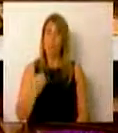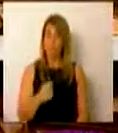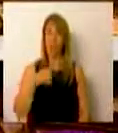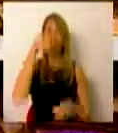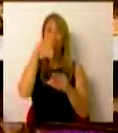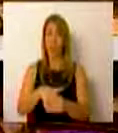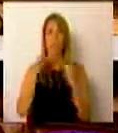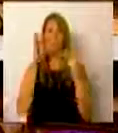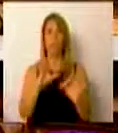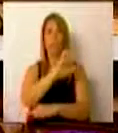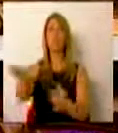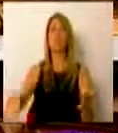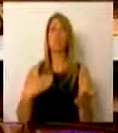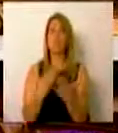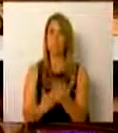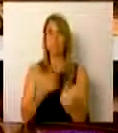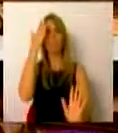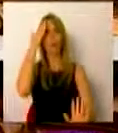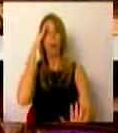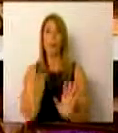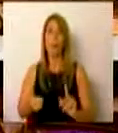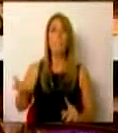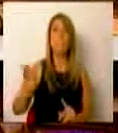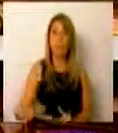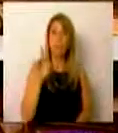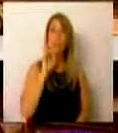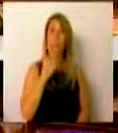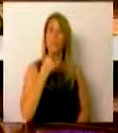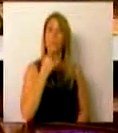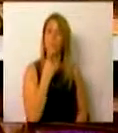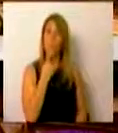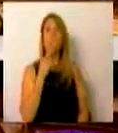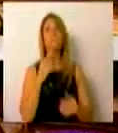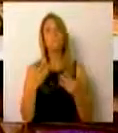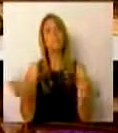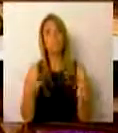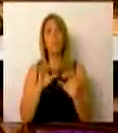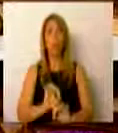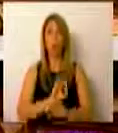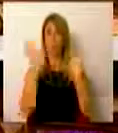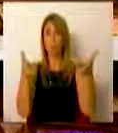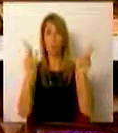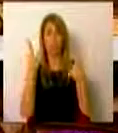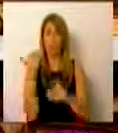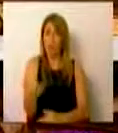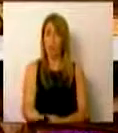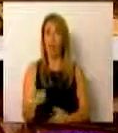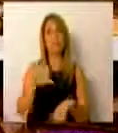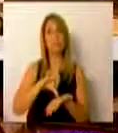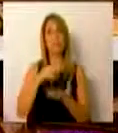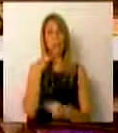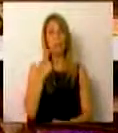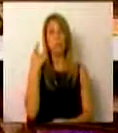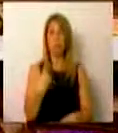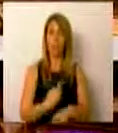votará favoravelmente esta proposta, entende que é um passo decisivo na defesa das nossas democracias e está, obviamente, disponível para iniciar de especialidade, ainda